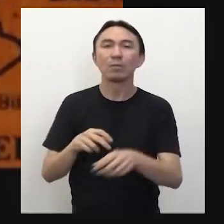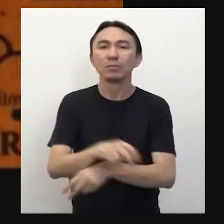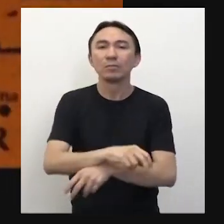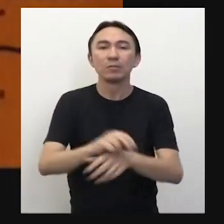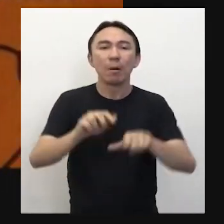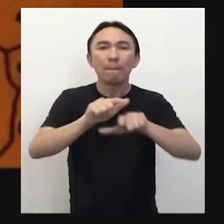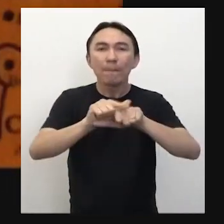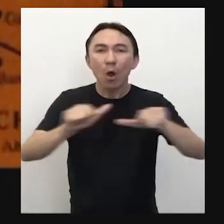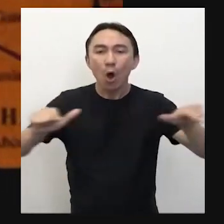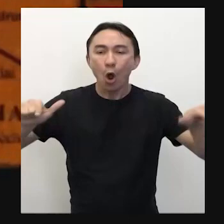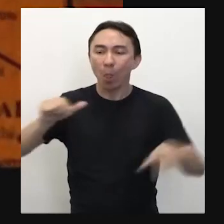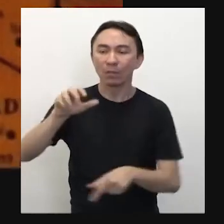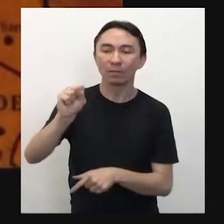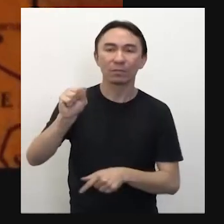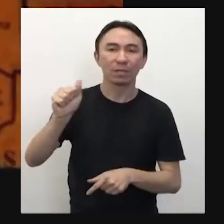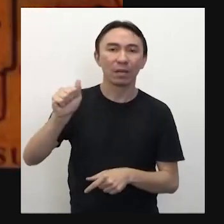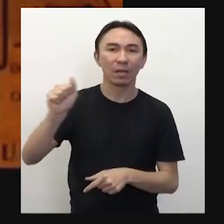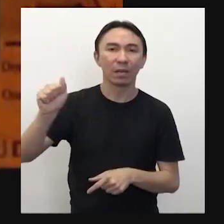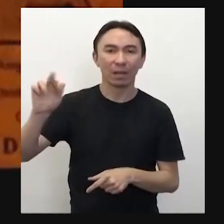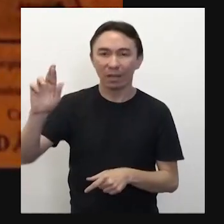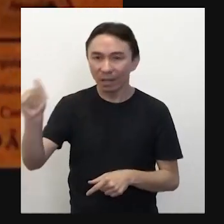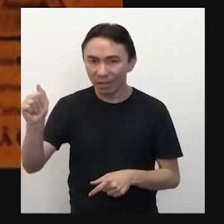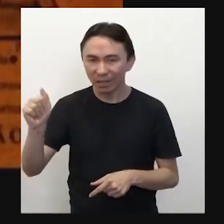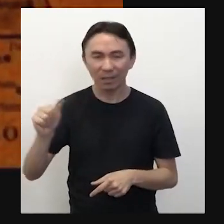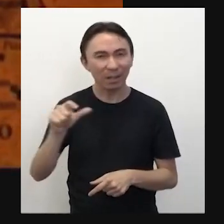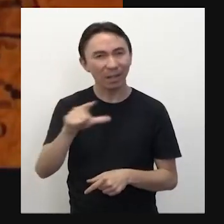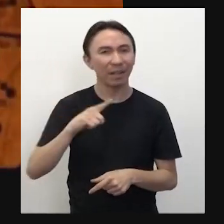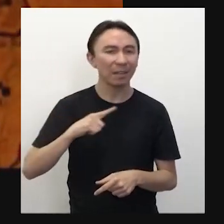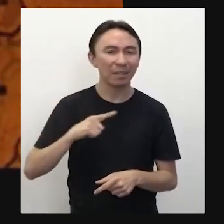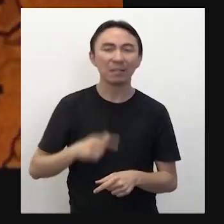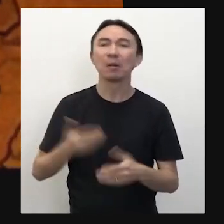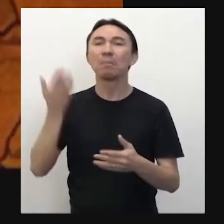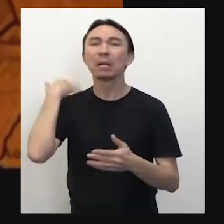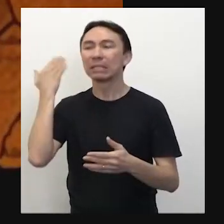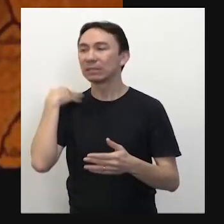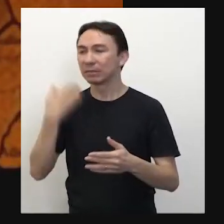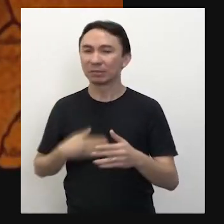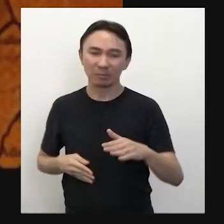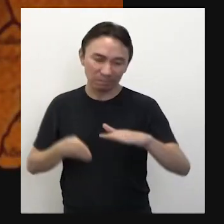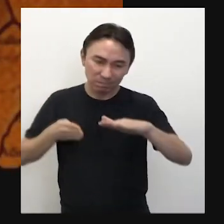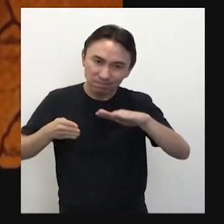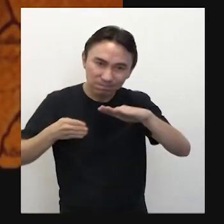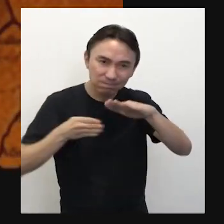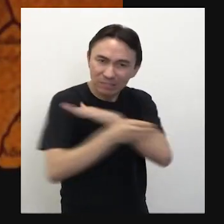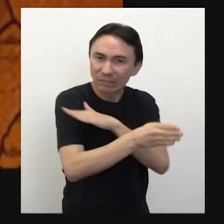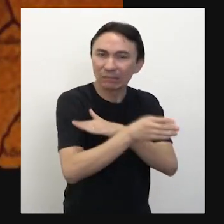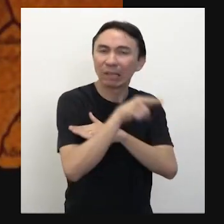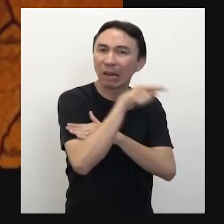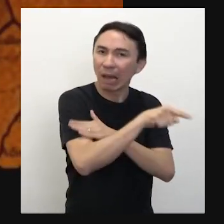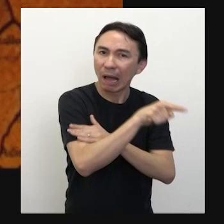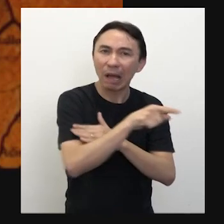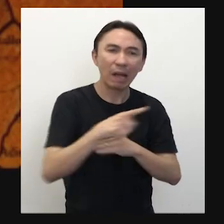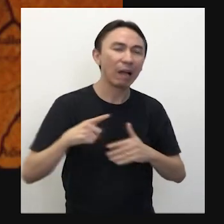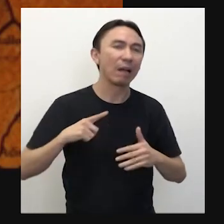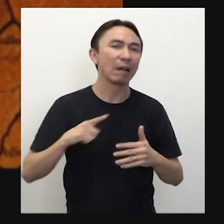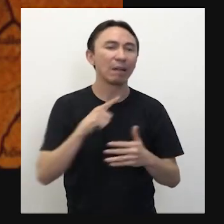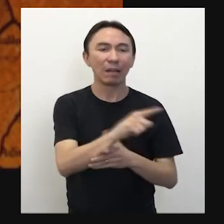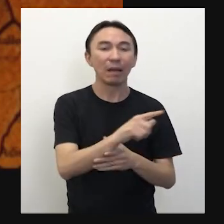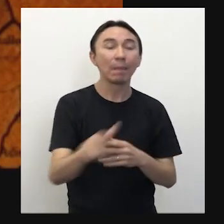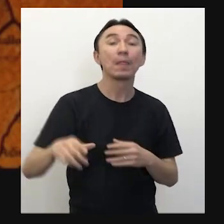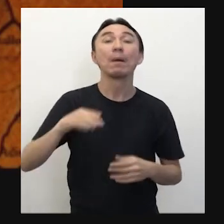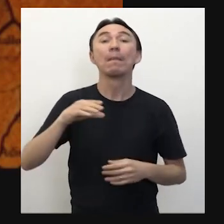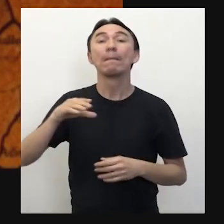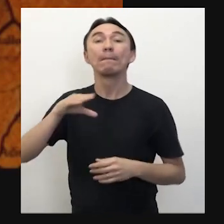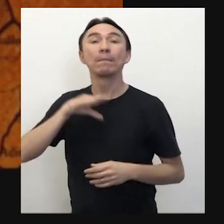E foram esses árabes que invadiram a Península Ibérica no ano de 700 e tantos e, de certa forma, fizeram a cabeça de Portugal e